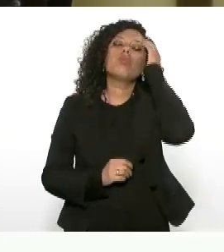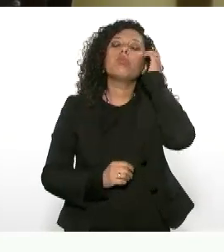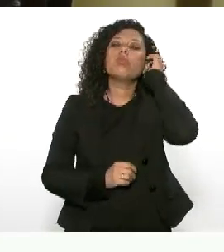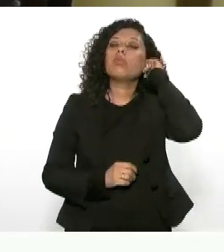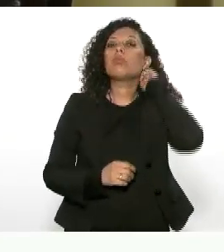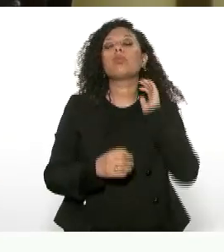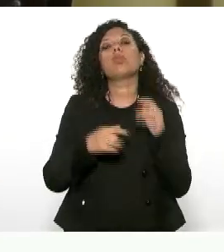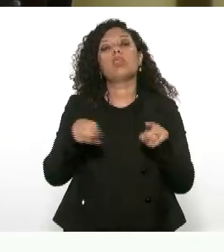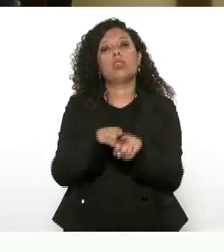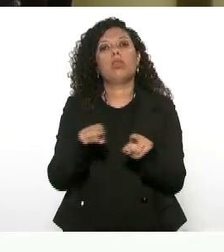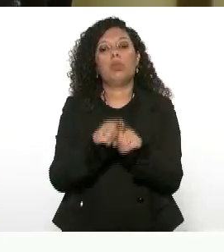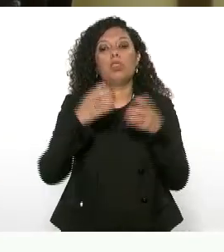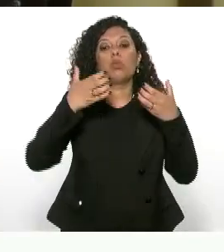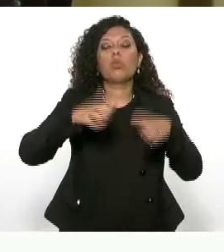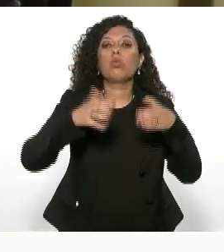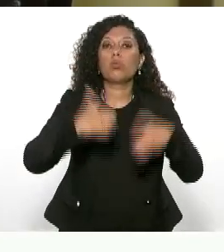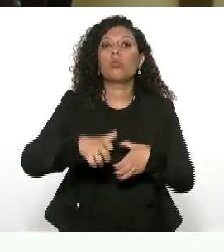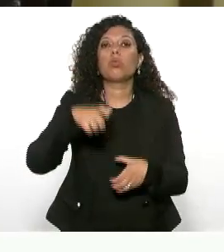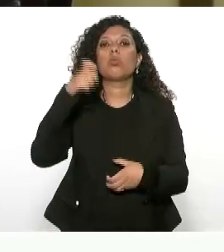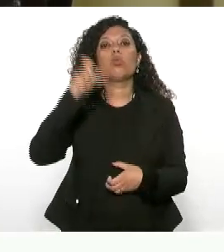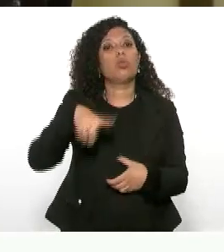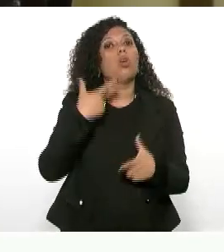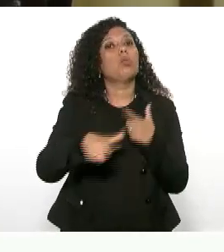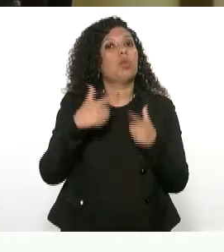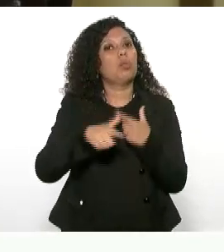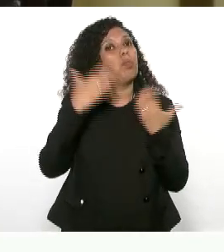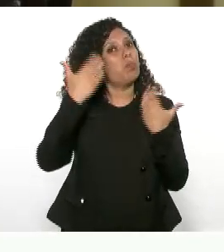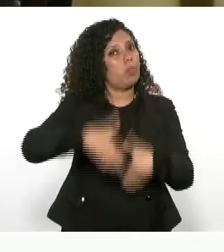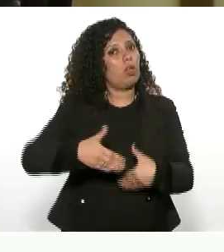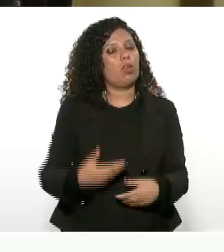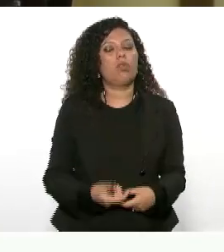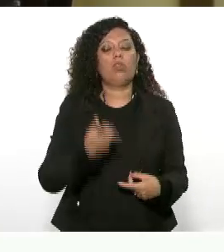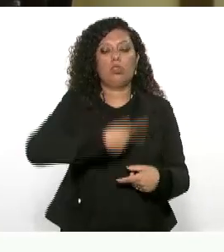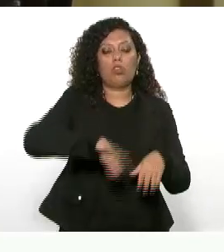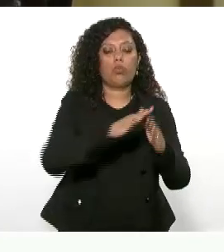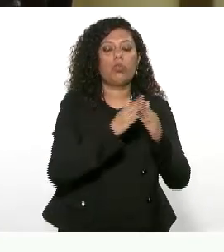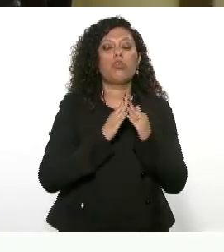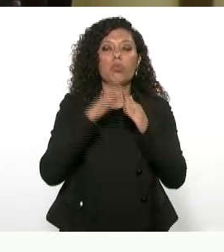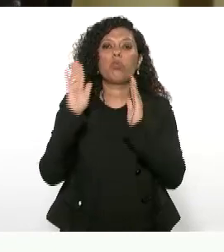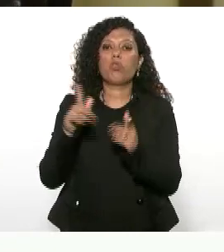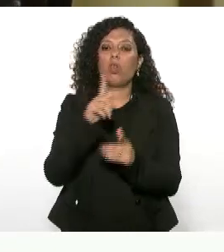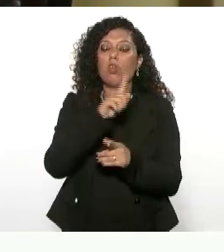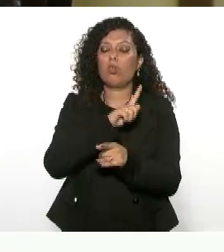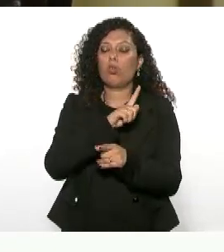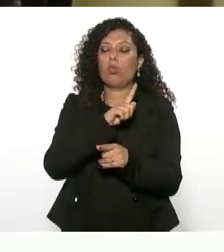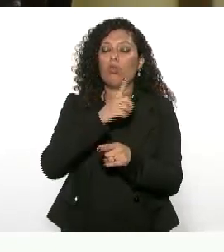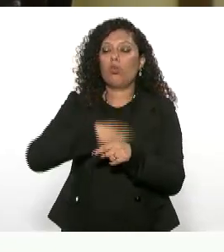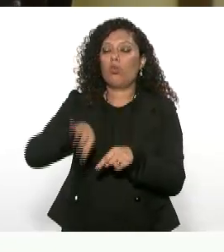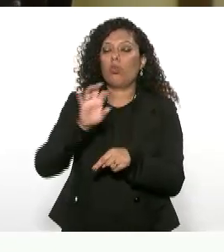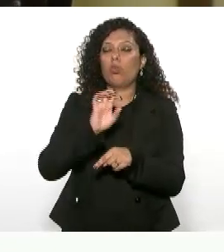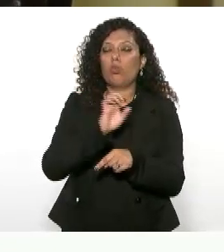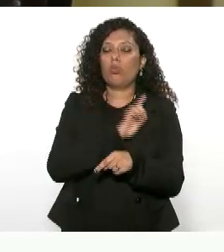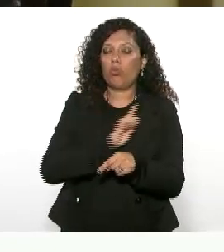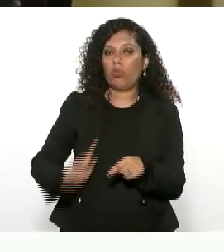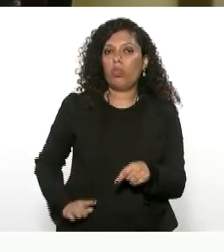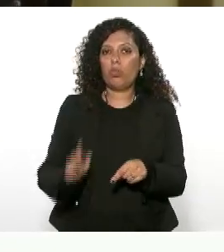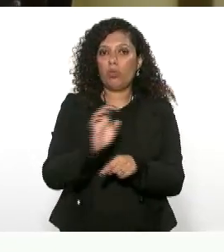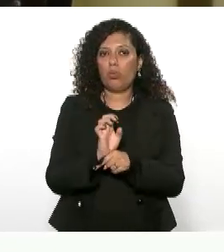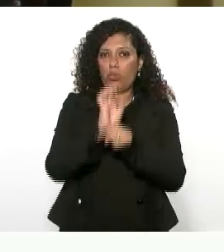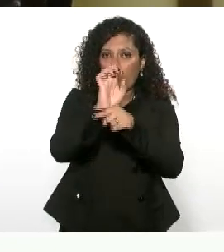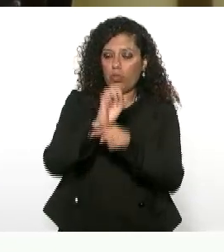Concurso público é um problema. Nós fizemos recomendação ao governo do Estado. O GAESP se reuniu com o